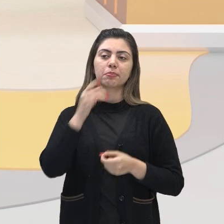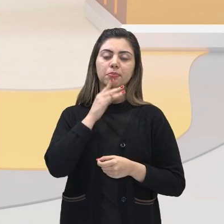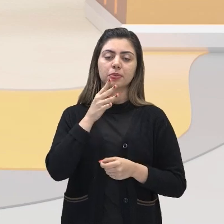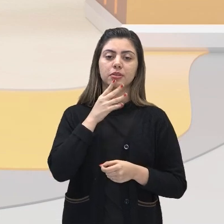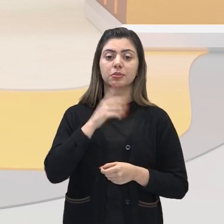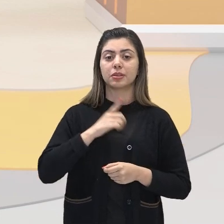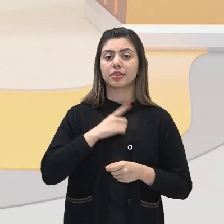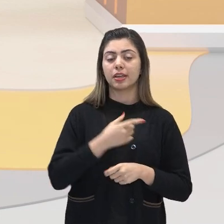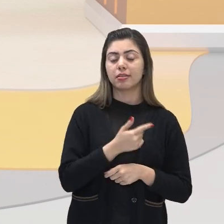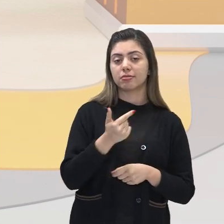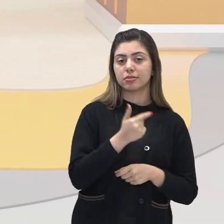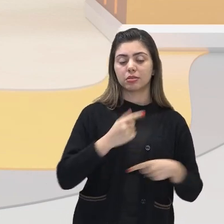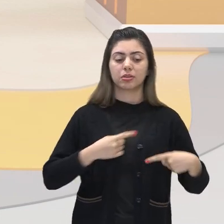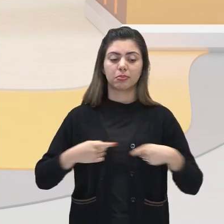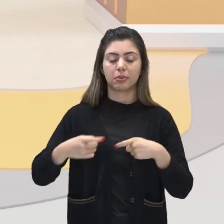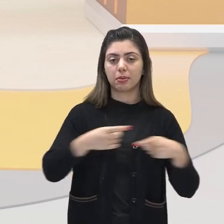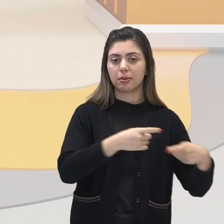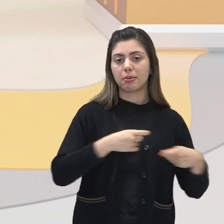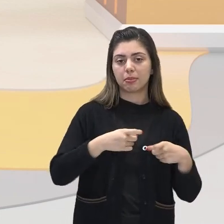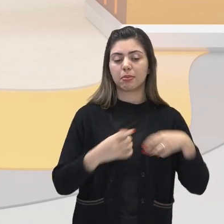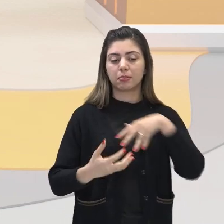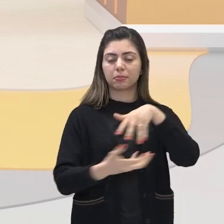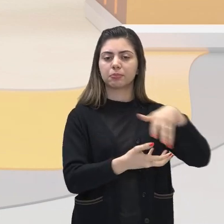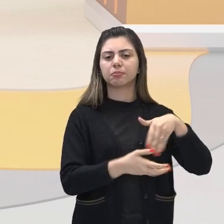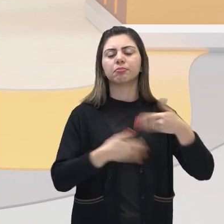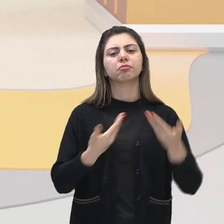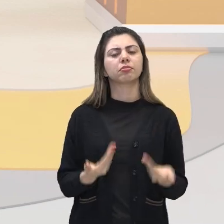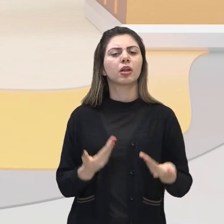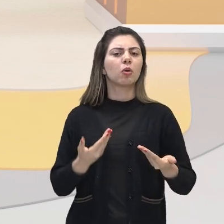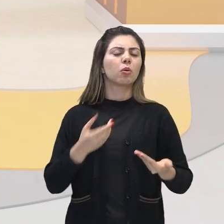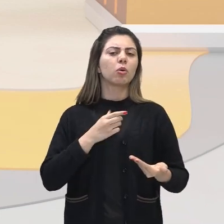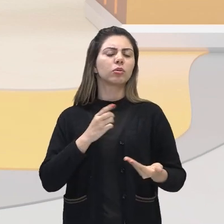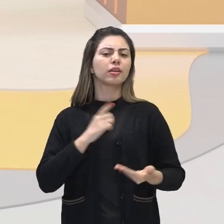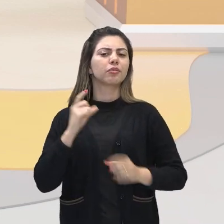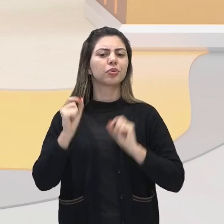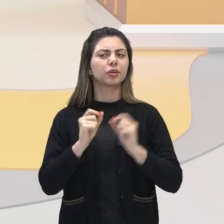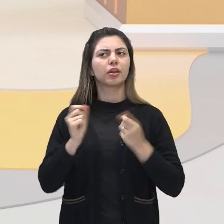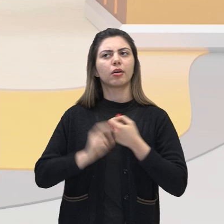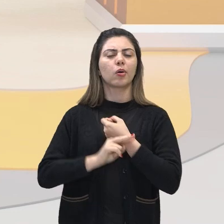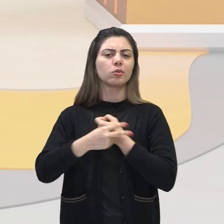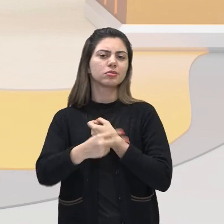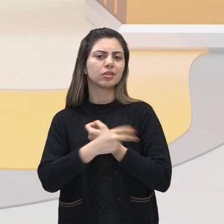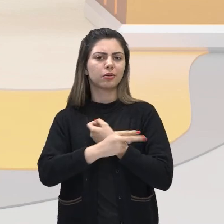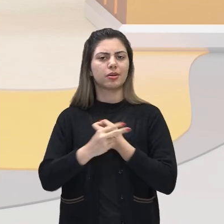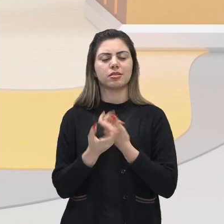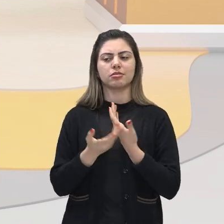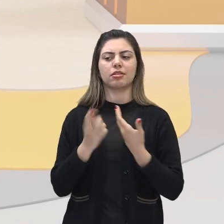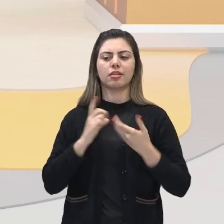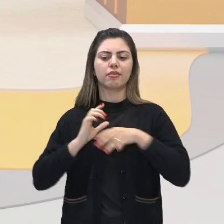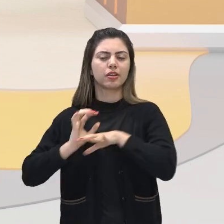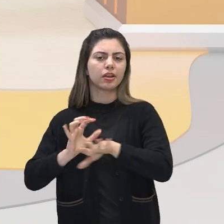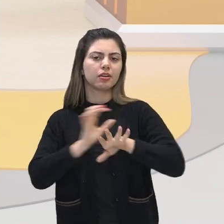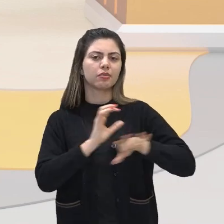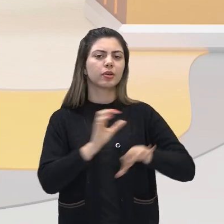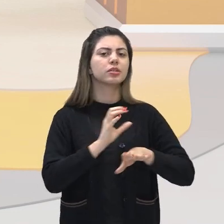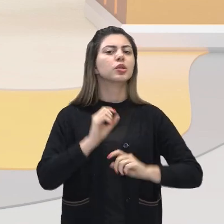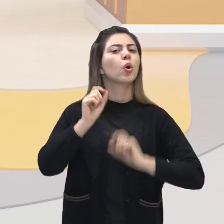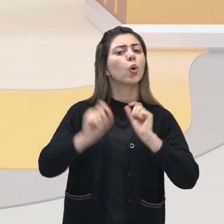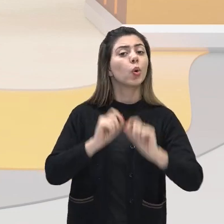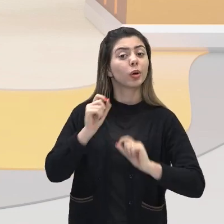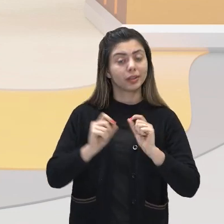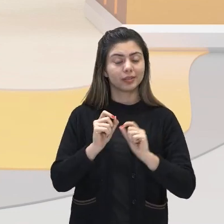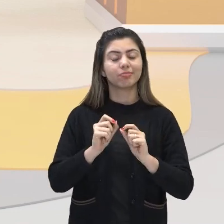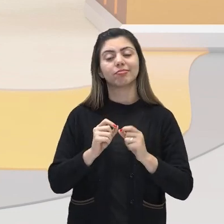da Segunda Guerra Mundial, e o que isso teve, né, de influência, o que teve de